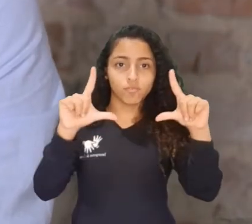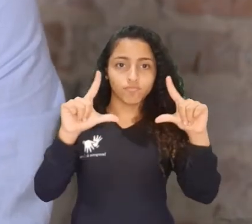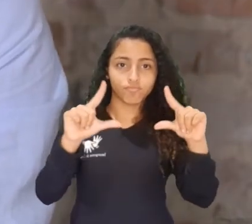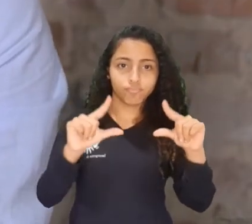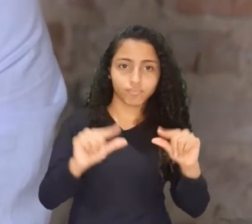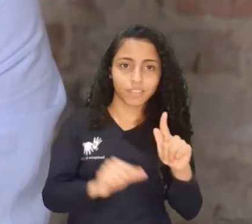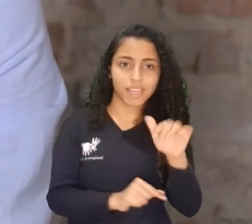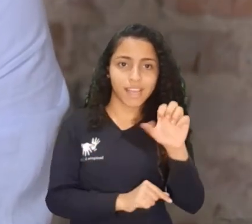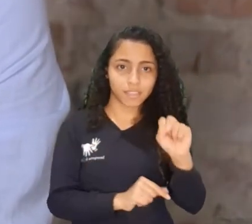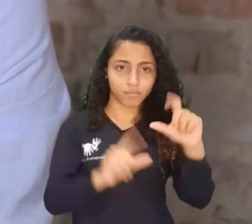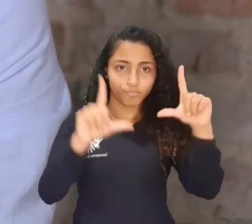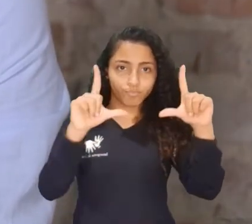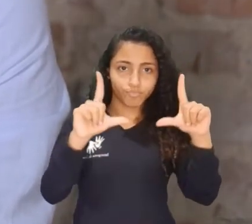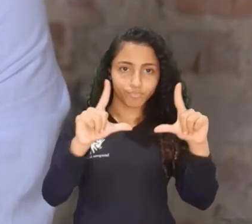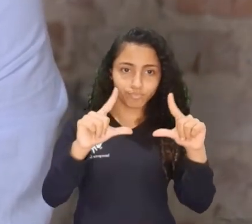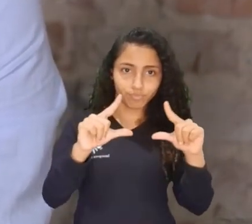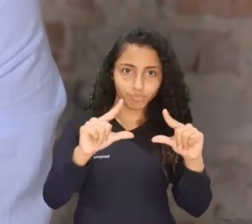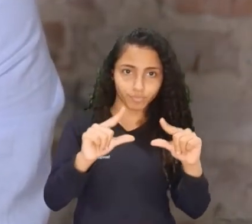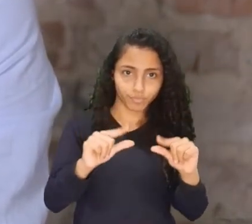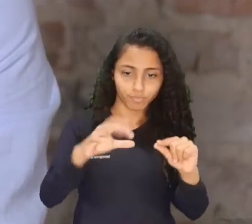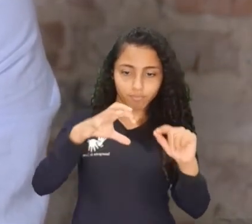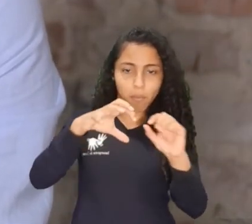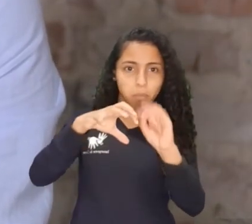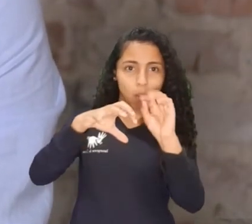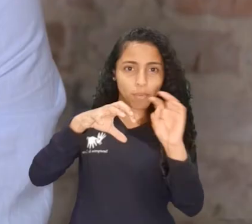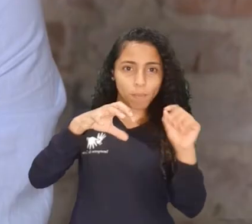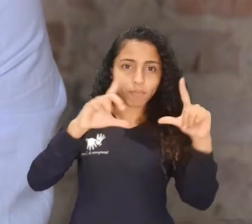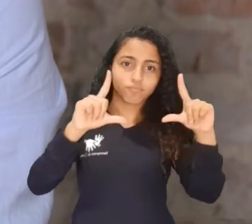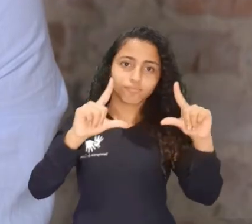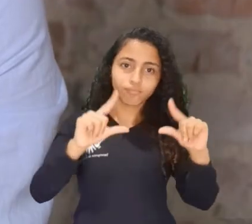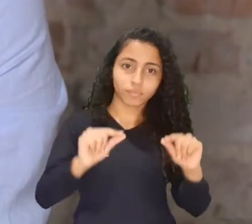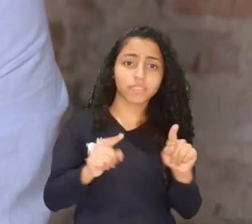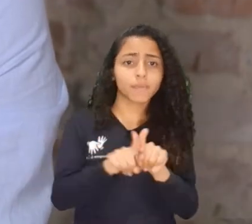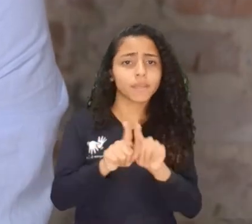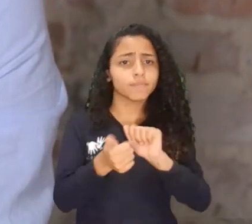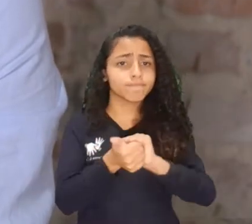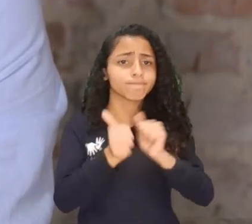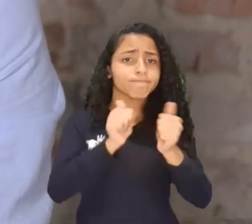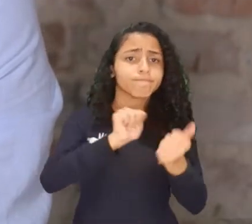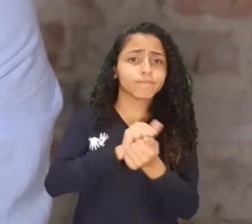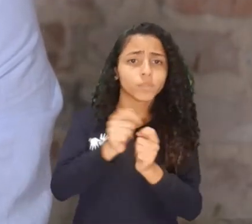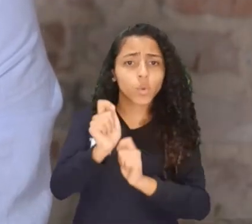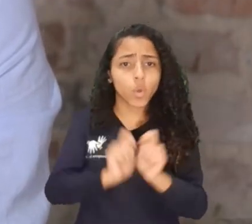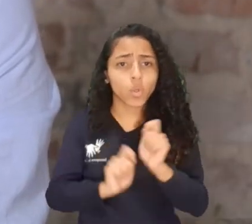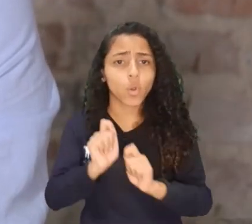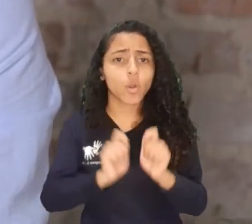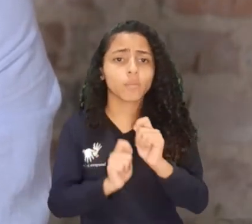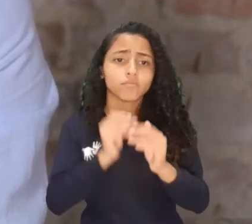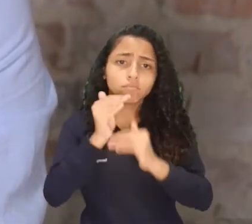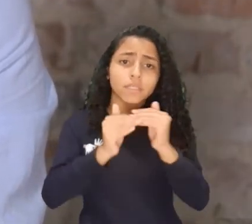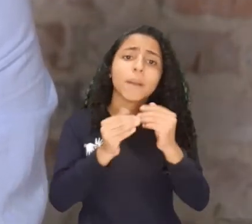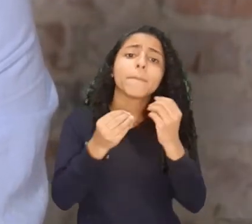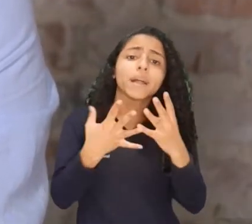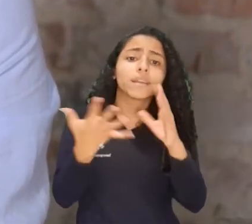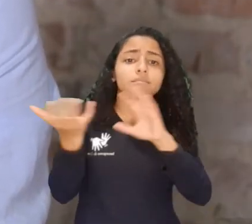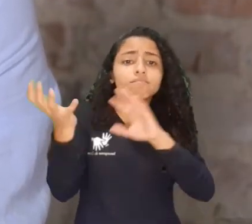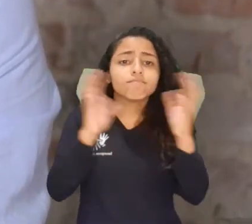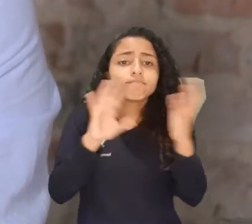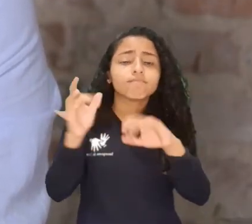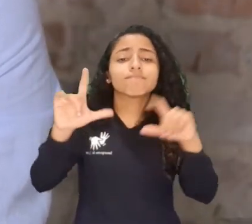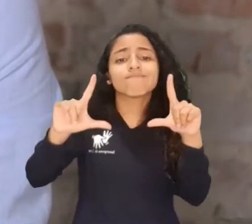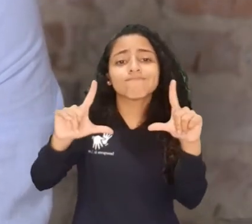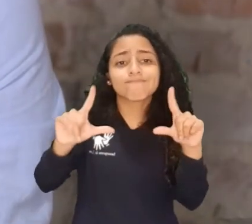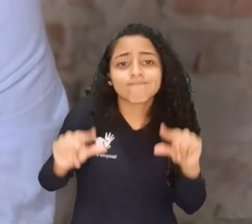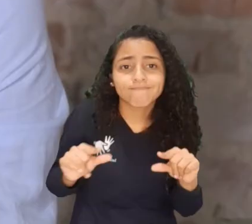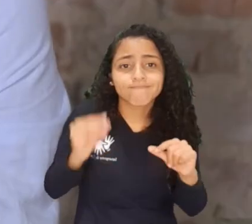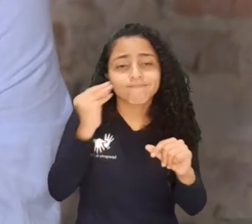de adaptações no nosso sistema econômico e de desenvolvimento para que a gente tenha menos mudança climática do que teria se não fizesse essas